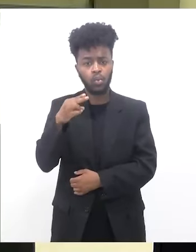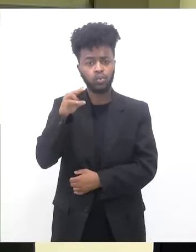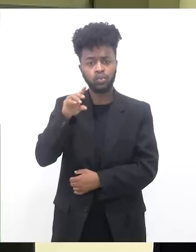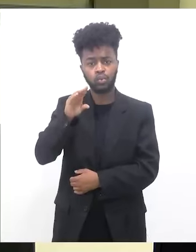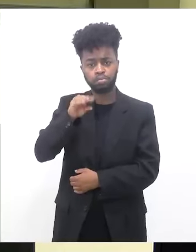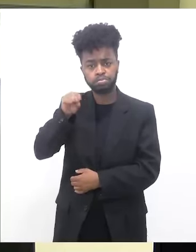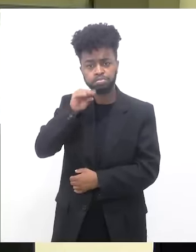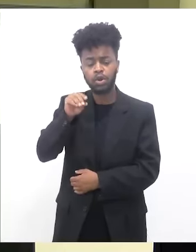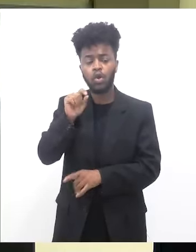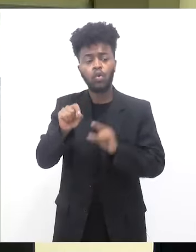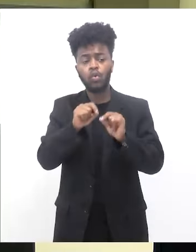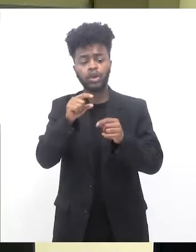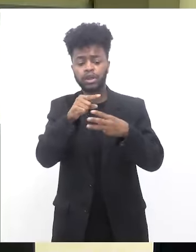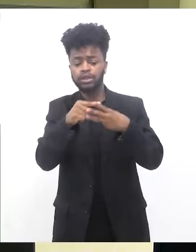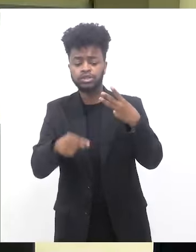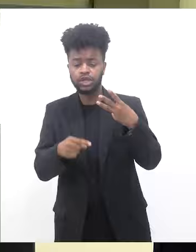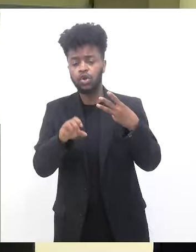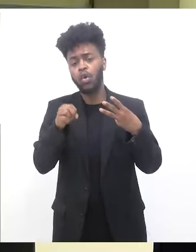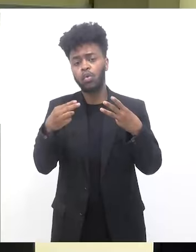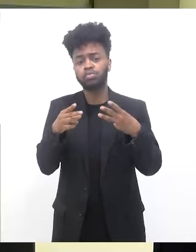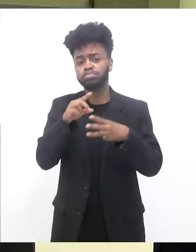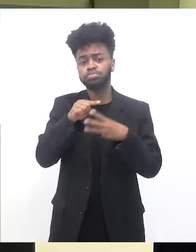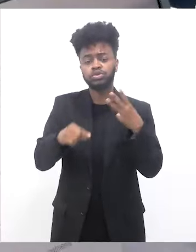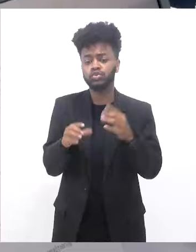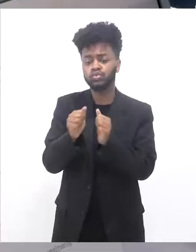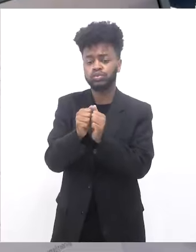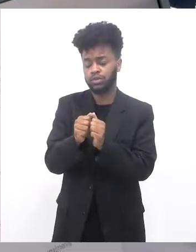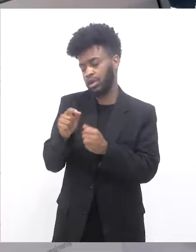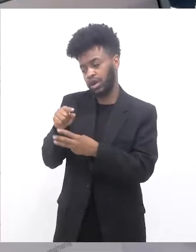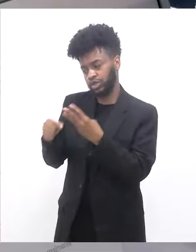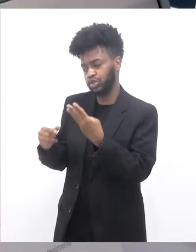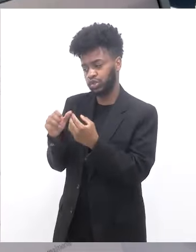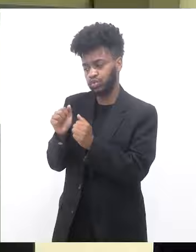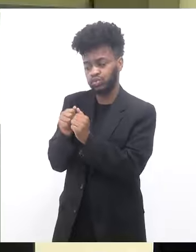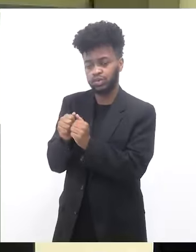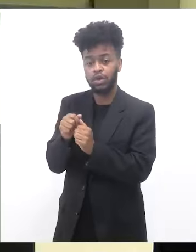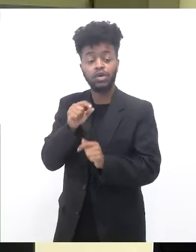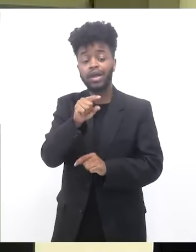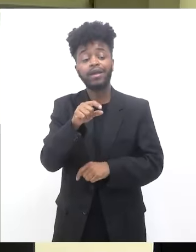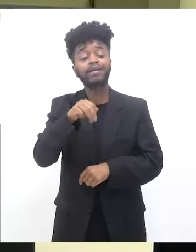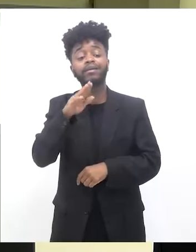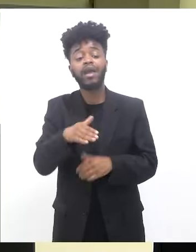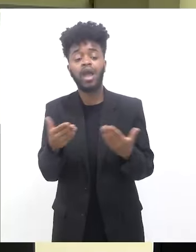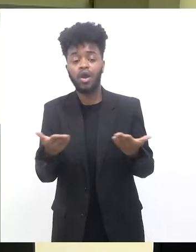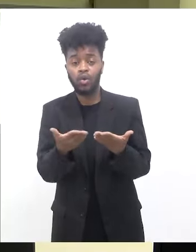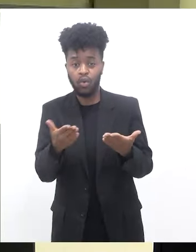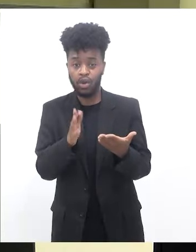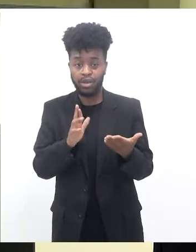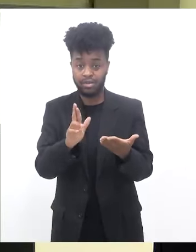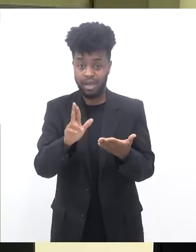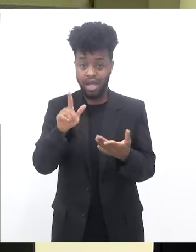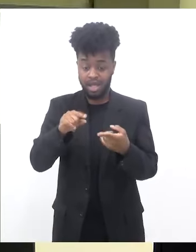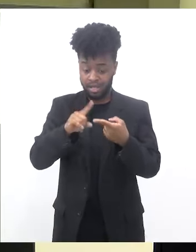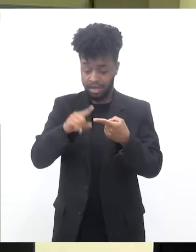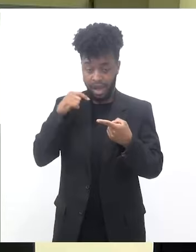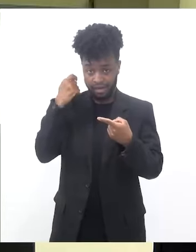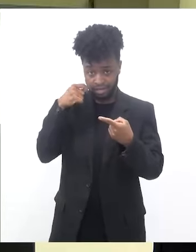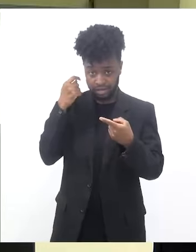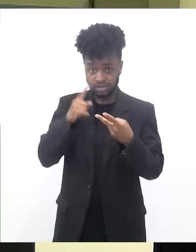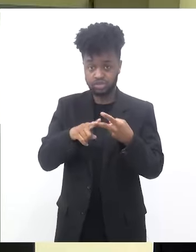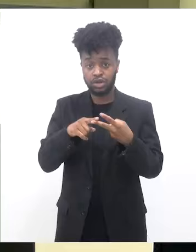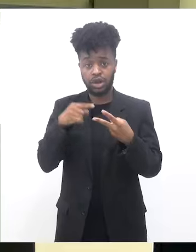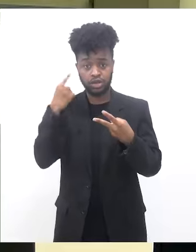Você prefere qual das três ou as três juntas? As três juntas. E você é quem? Nesse momento, você é atriz, Não,